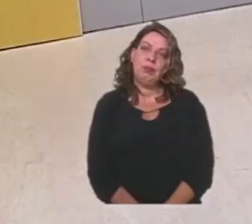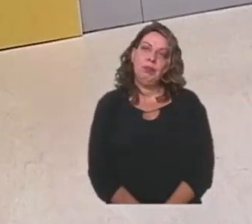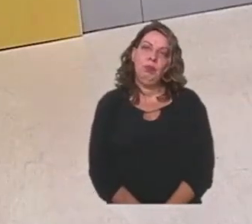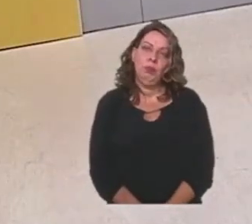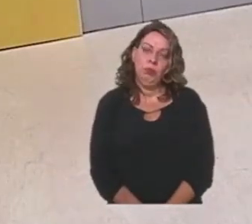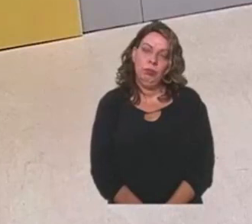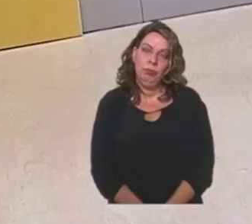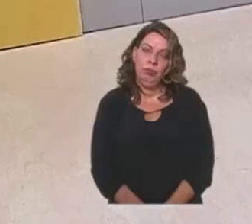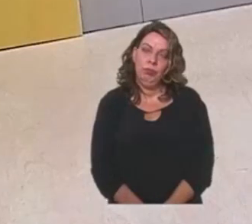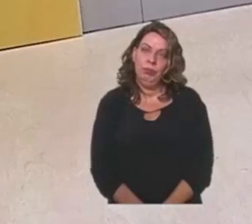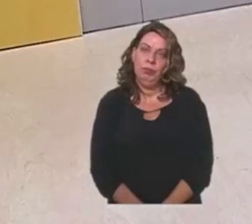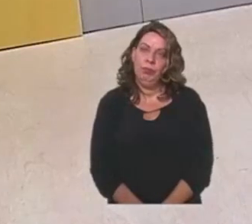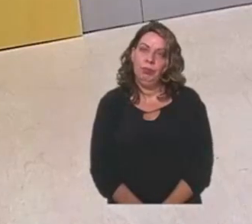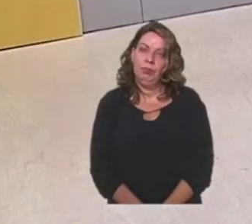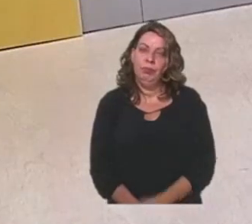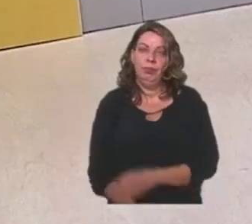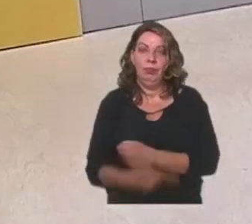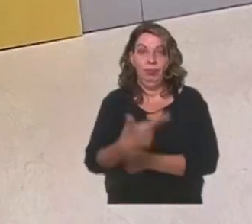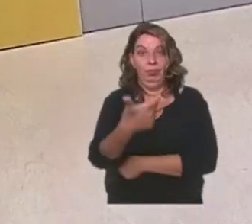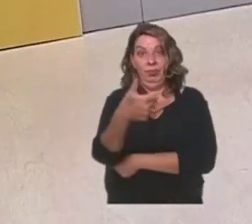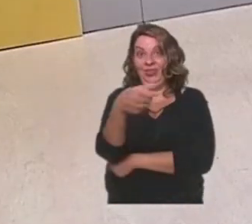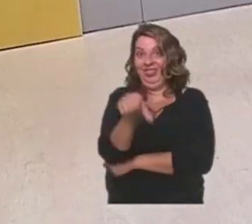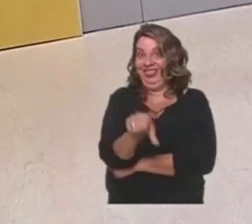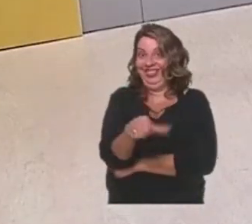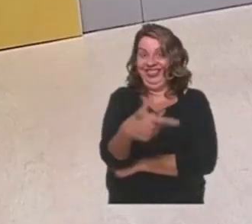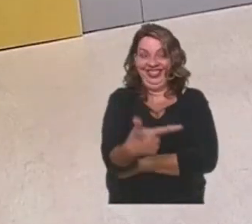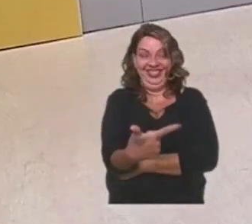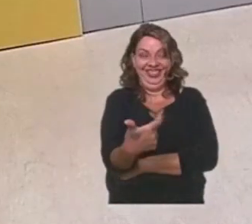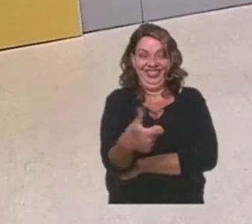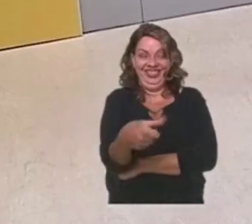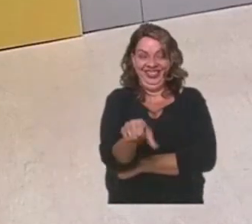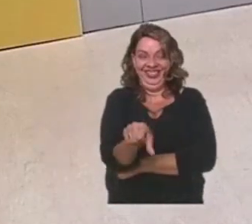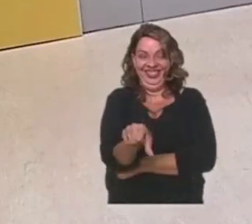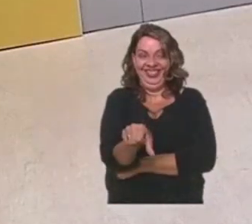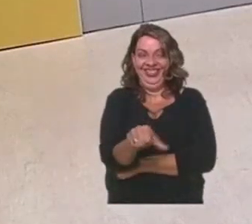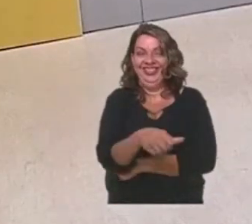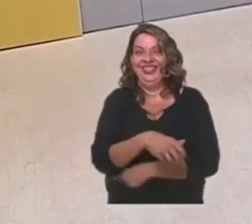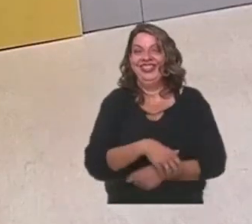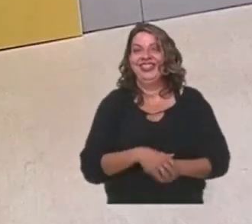43, marque 43 e o 29.